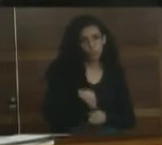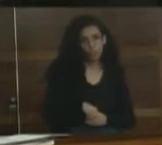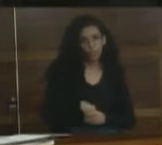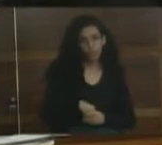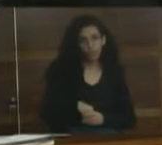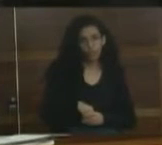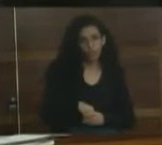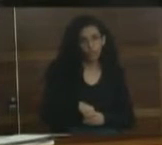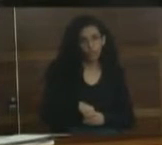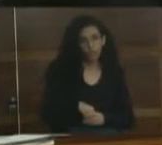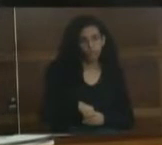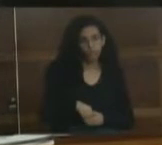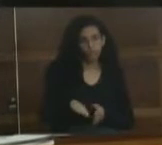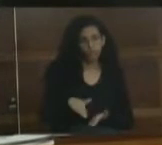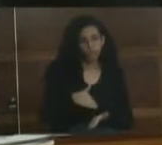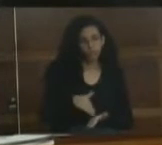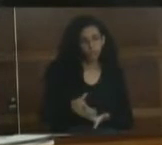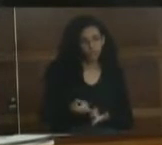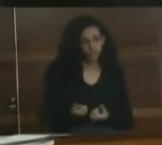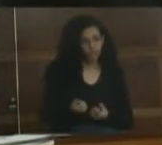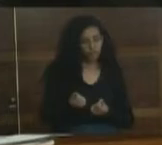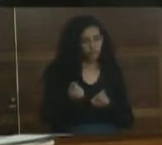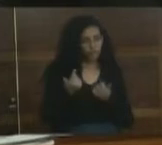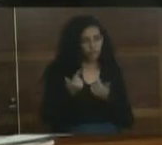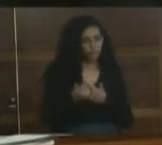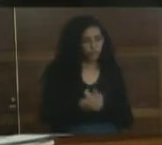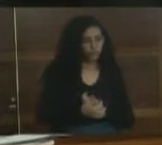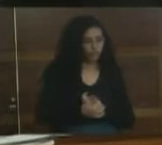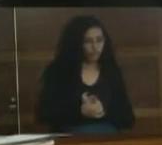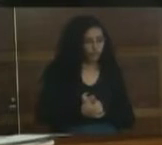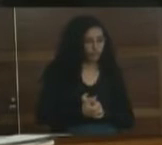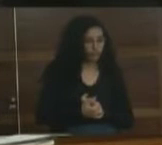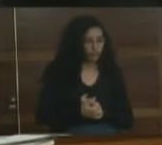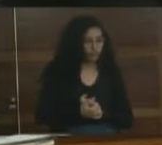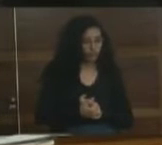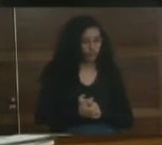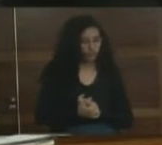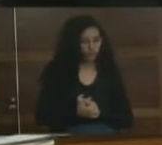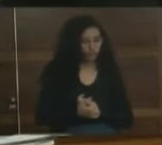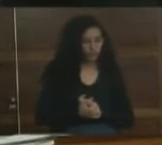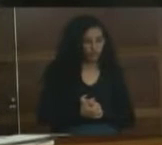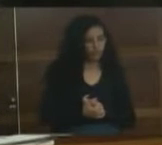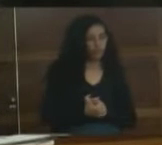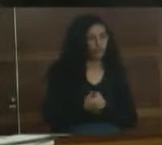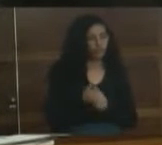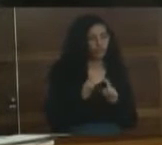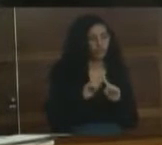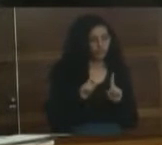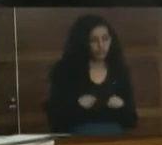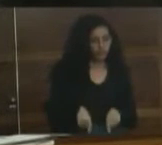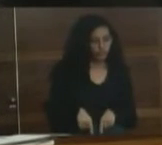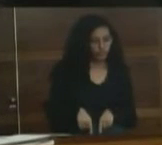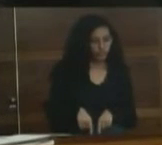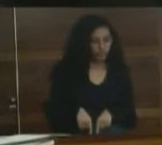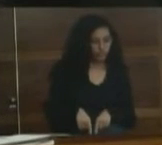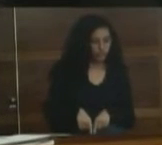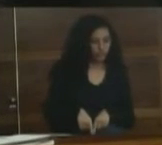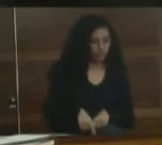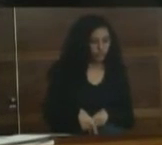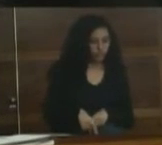dentro do consertar dentro da secretaria de finanças nem açúcar tem mais alguma coisa aí a flor de pagamento deles